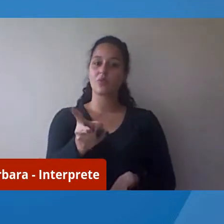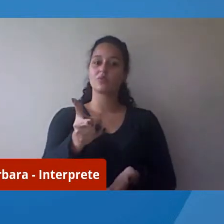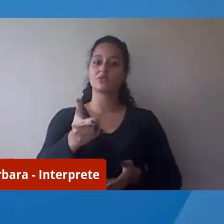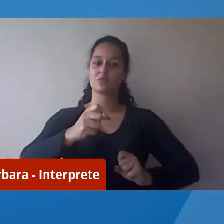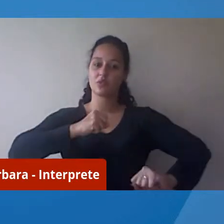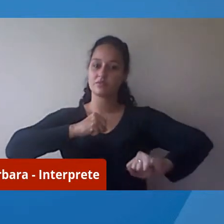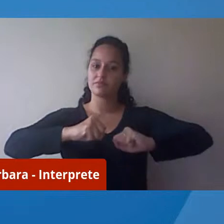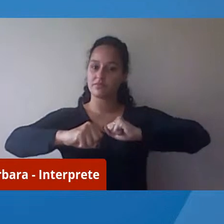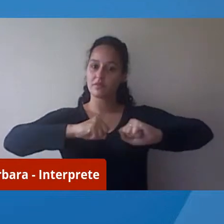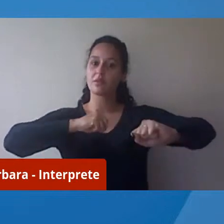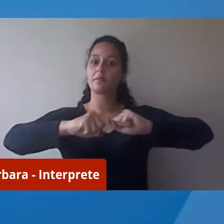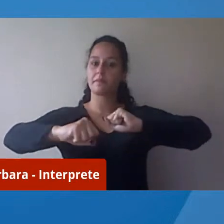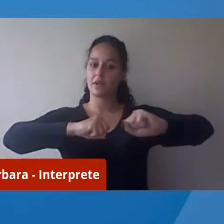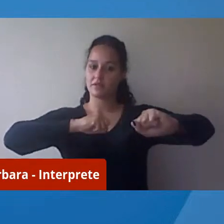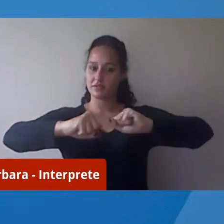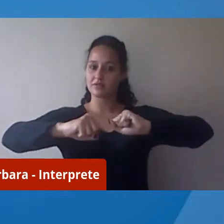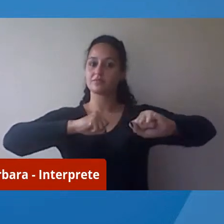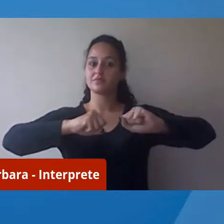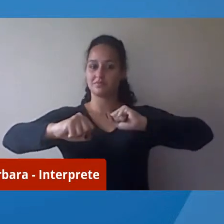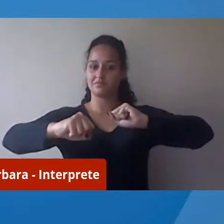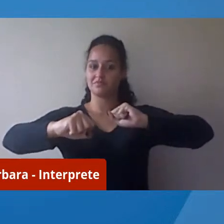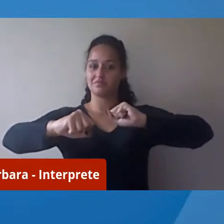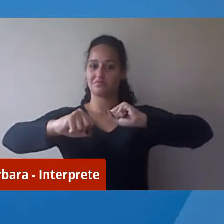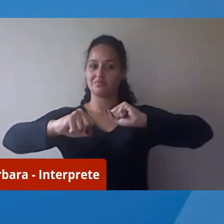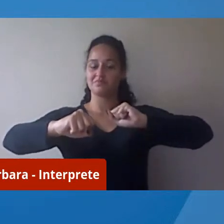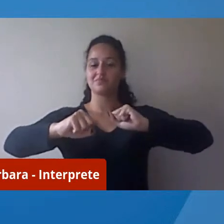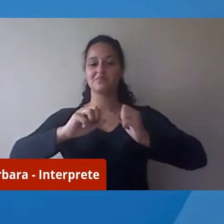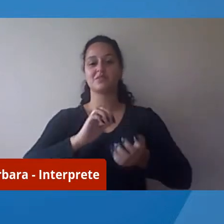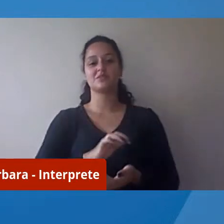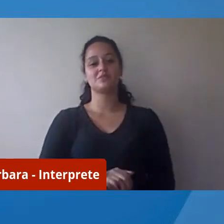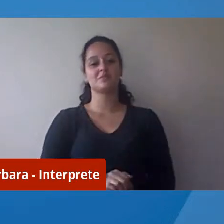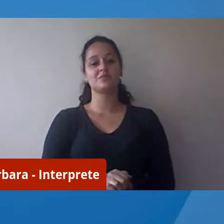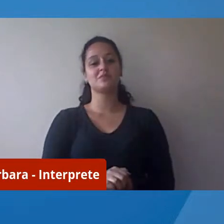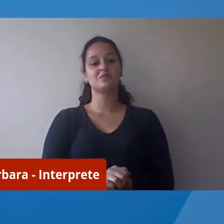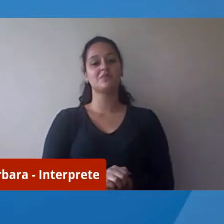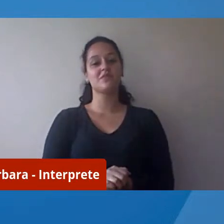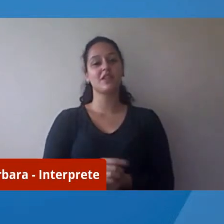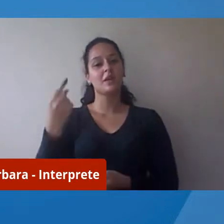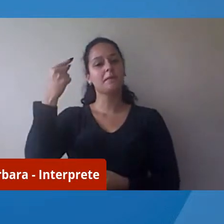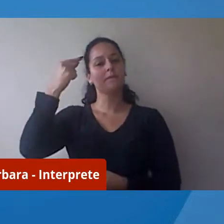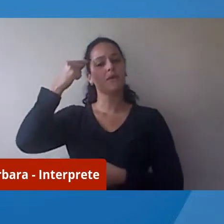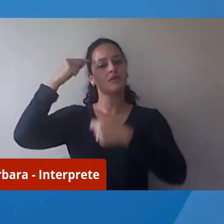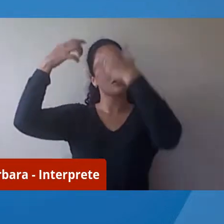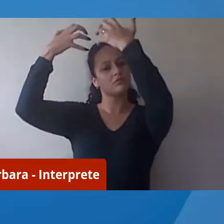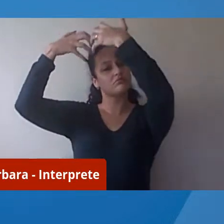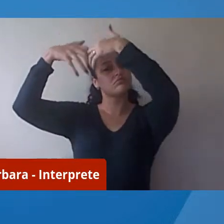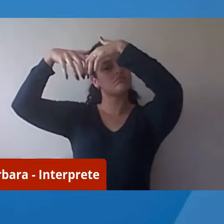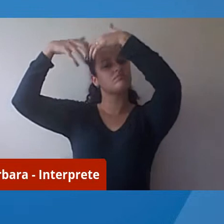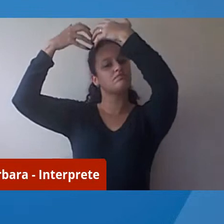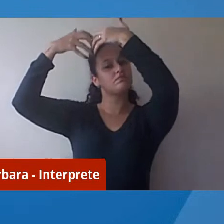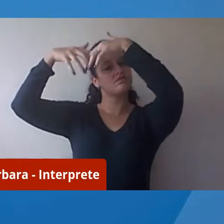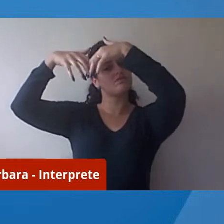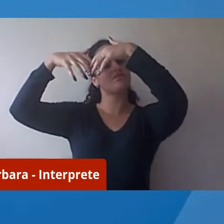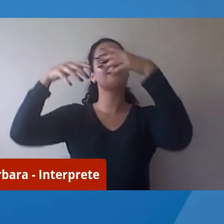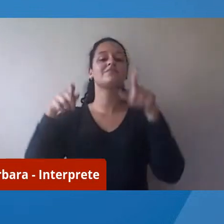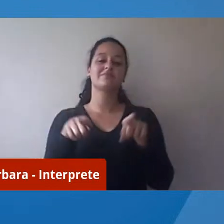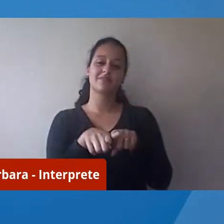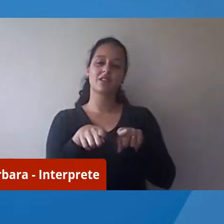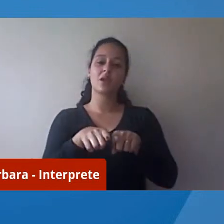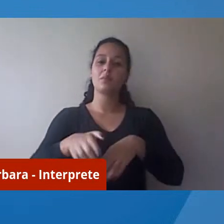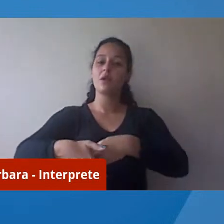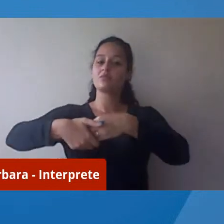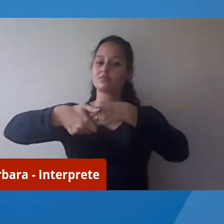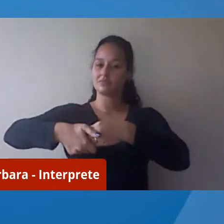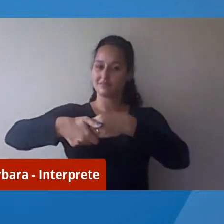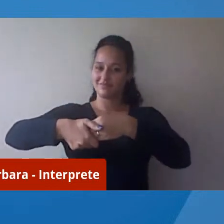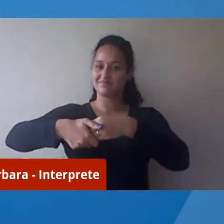reflexões. Quero aqui cumprimentar a minha companheira de jornada, a professora Luciana, por